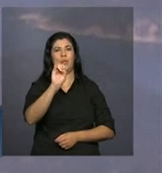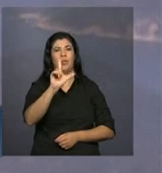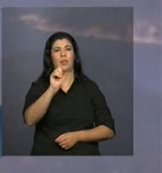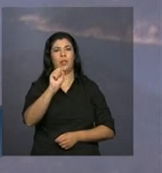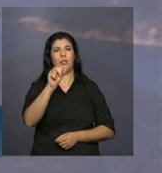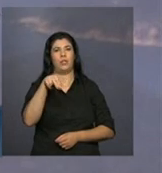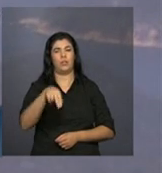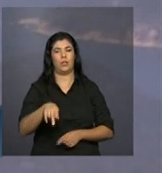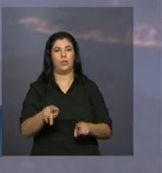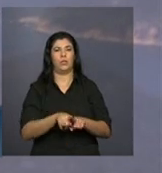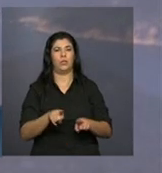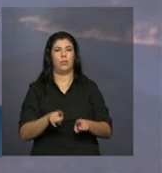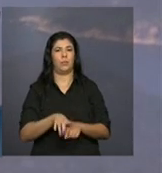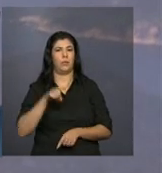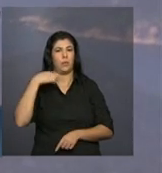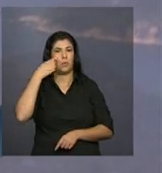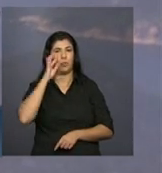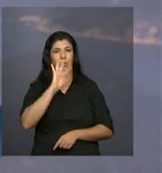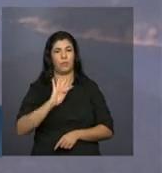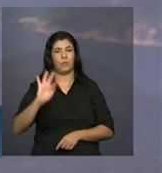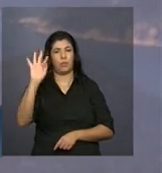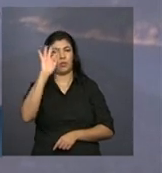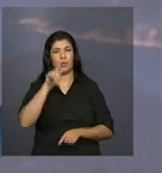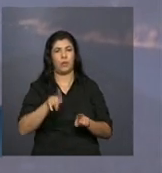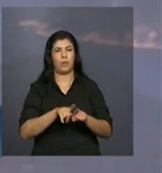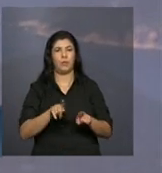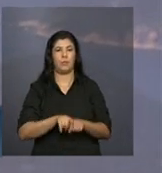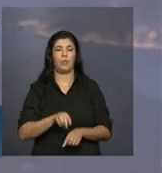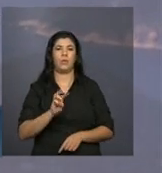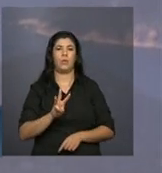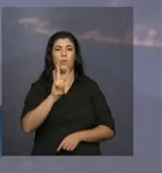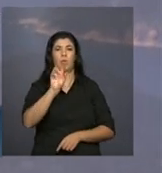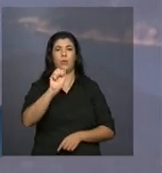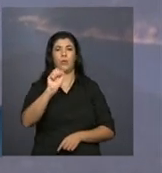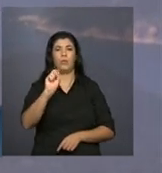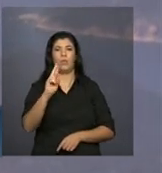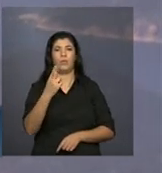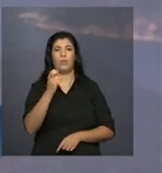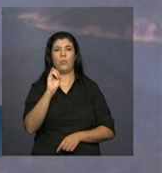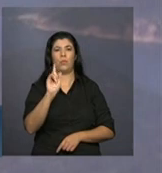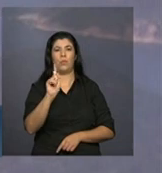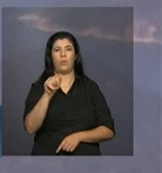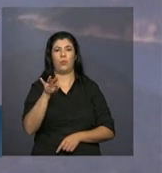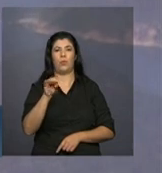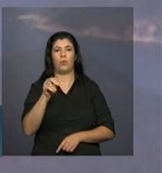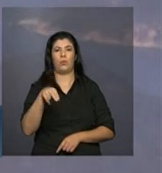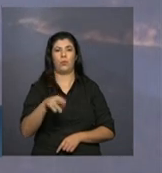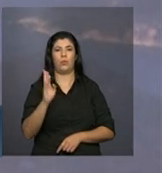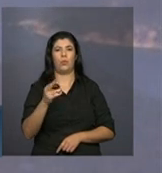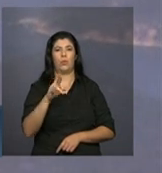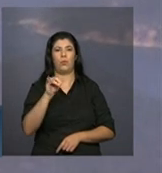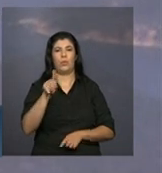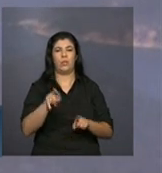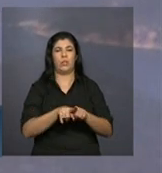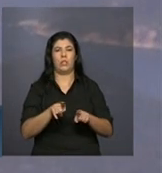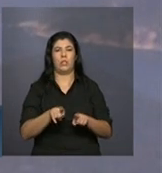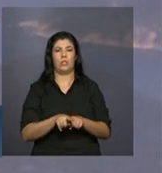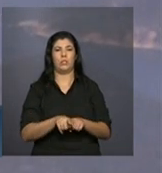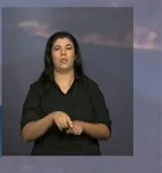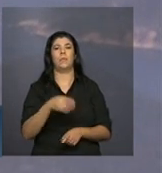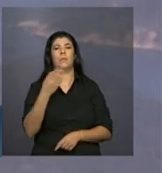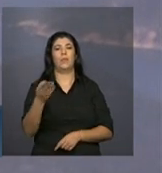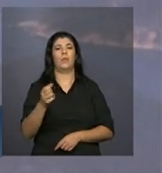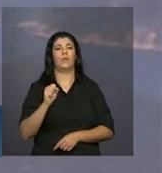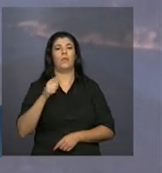deputados federais, Washington Reis e Hugo Leal, aqui presente. Mais uma vez... Cumprimentar